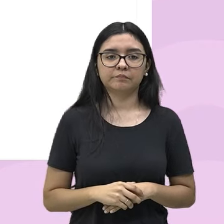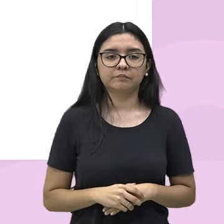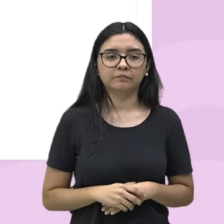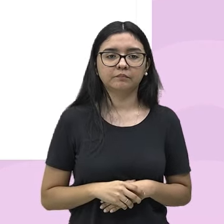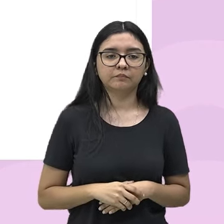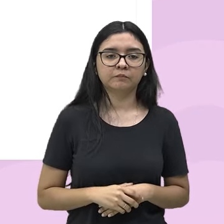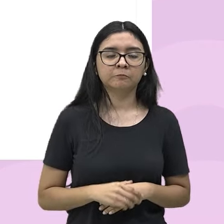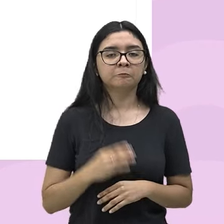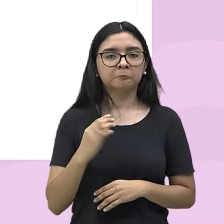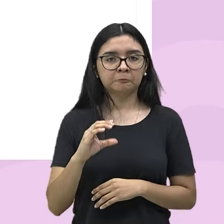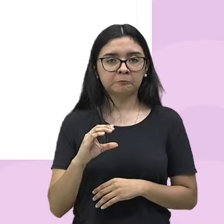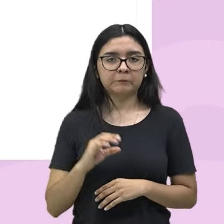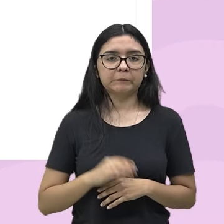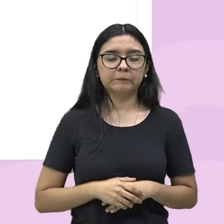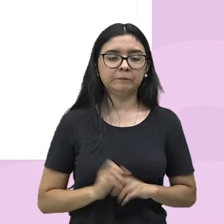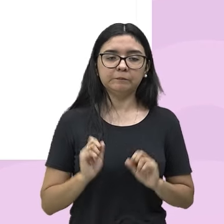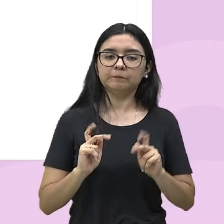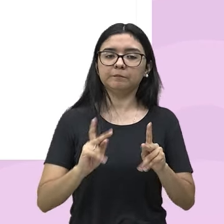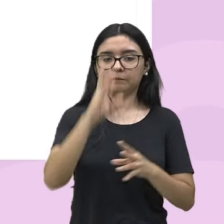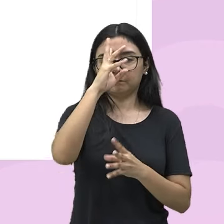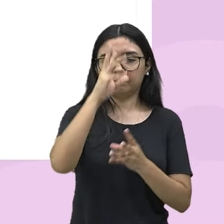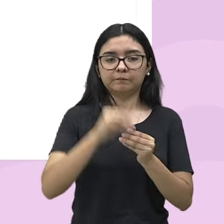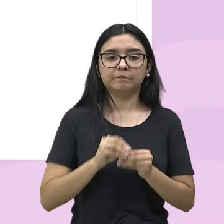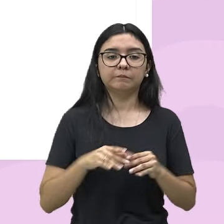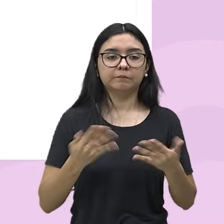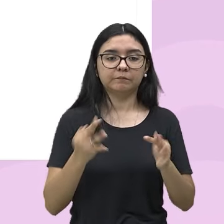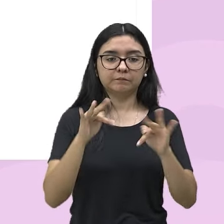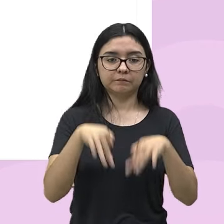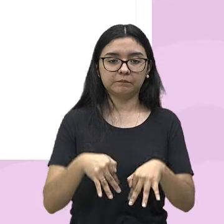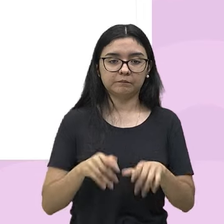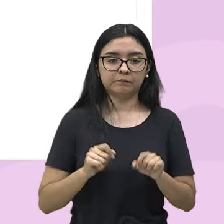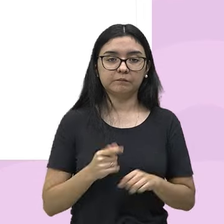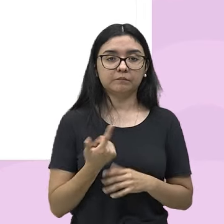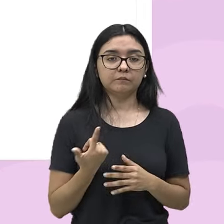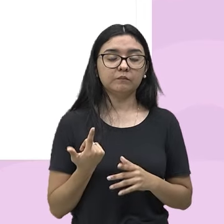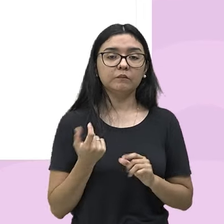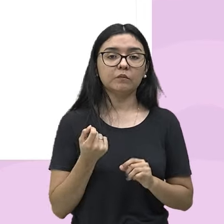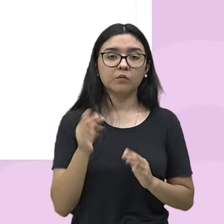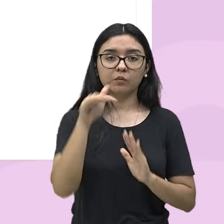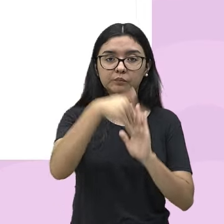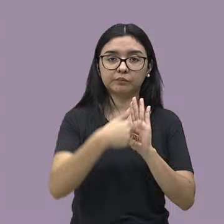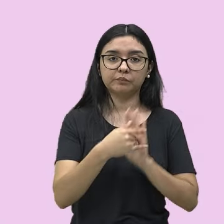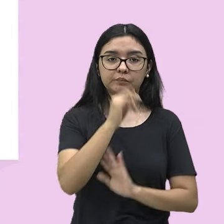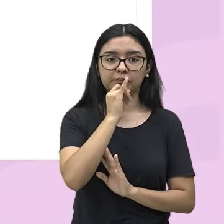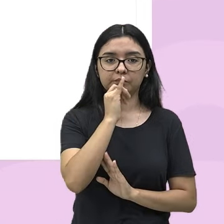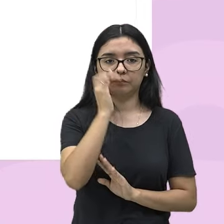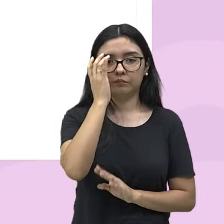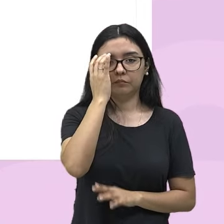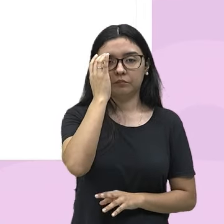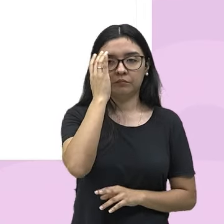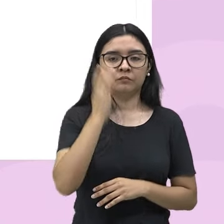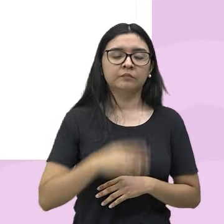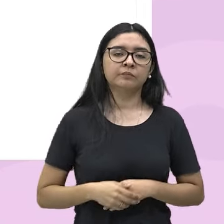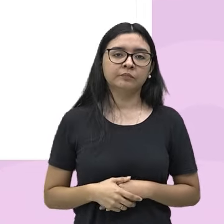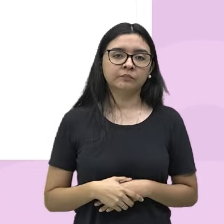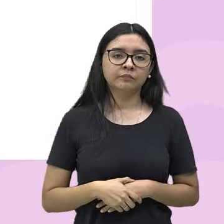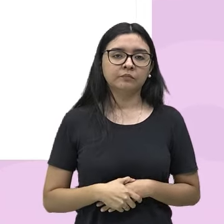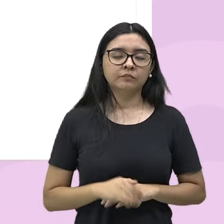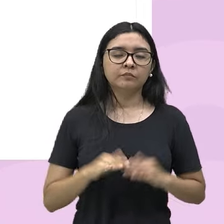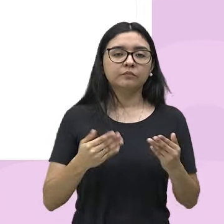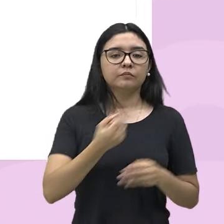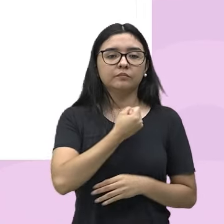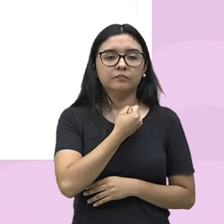número composto. Tudo bem? Vamos fechar aqui o nosso último exemplo usando a nossa calculadora. Vamos lá. O